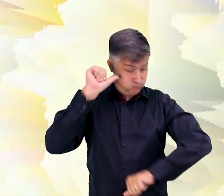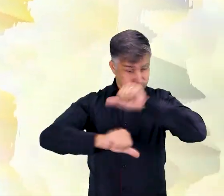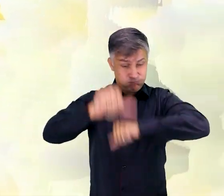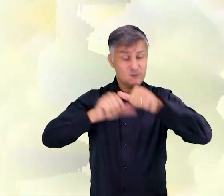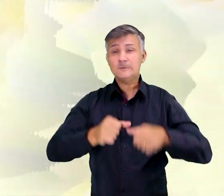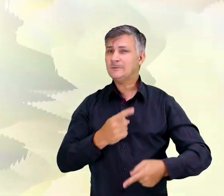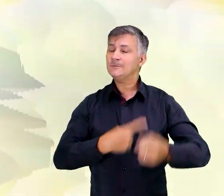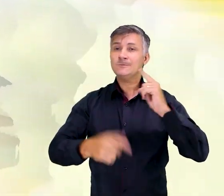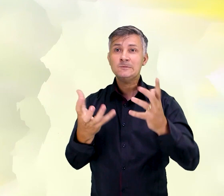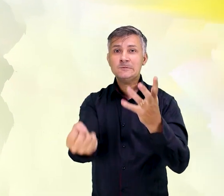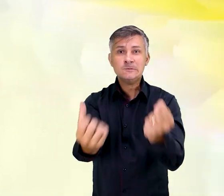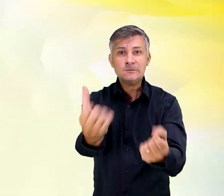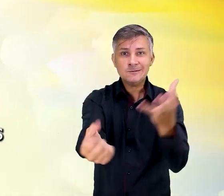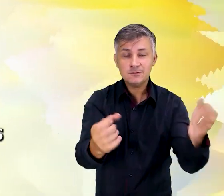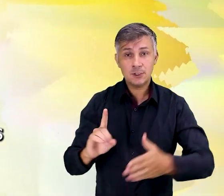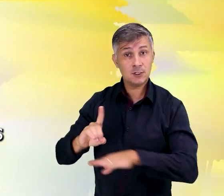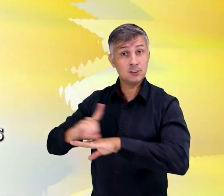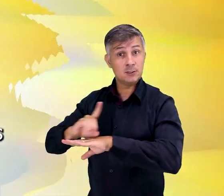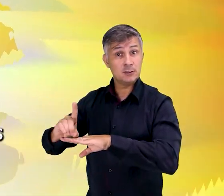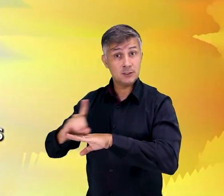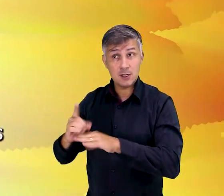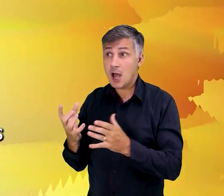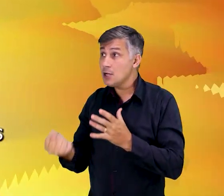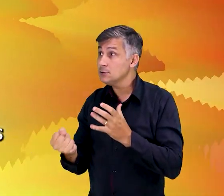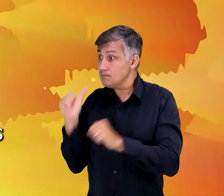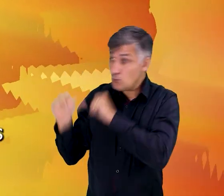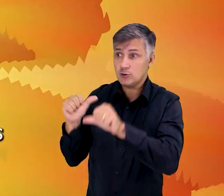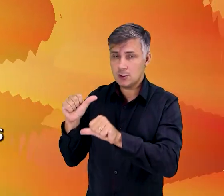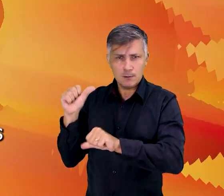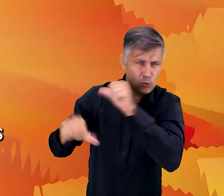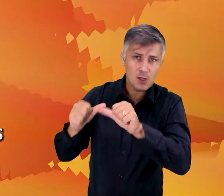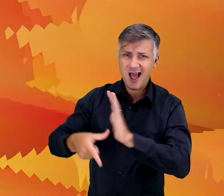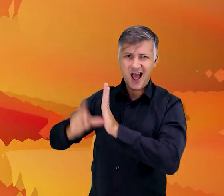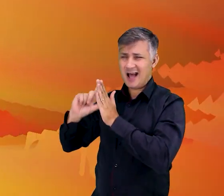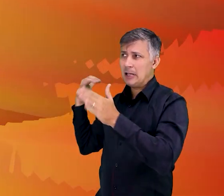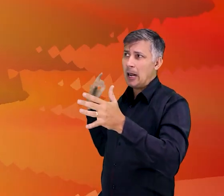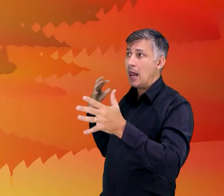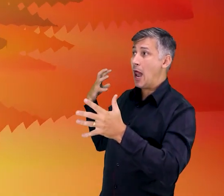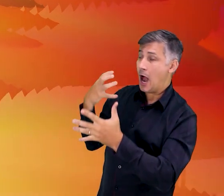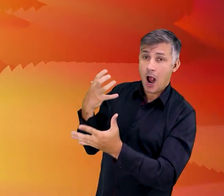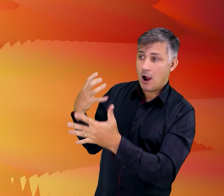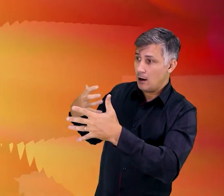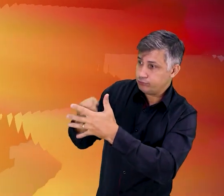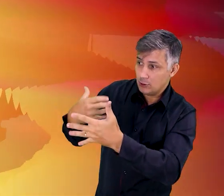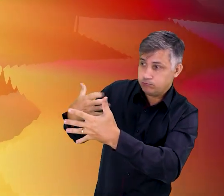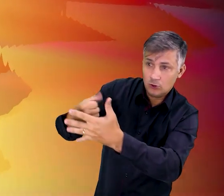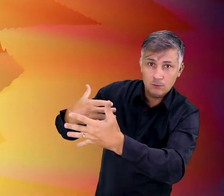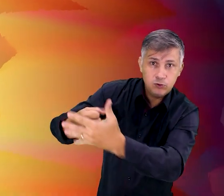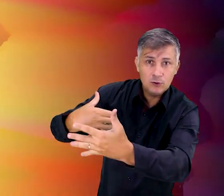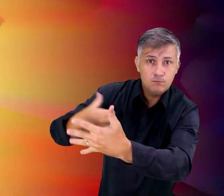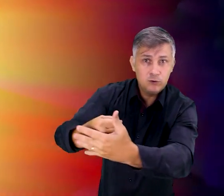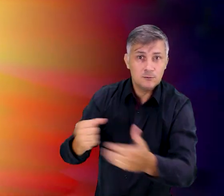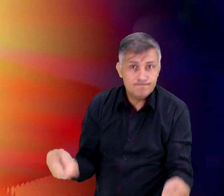e acolher legados. O digitalismo absorve e transforma tudo o que chegou antes, para bem ou para